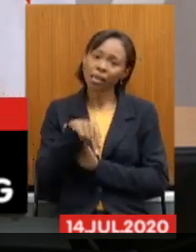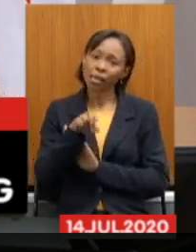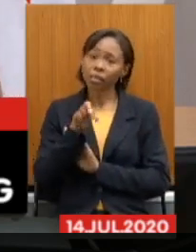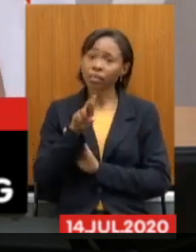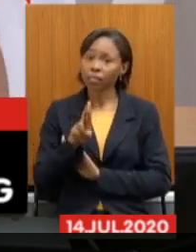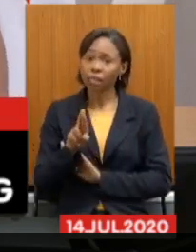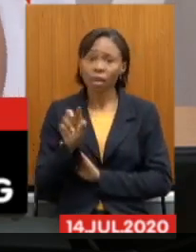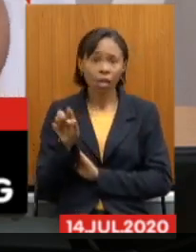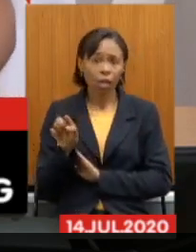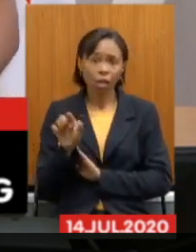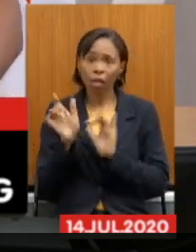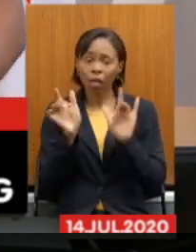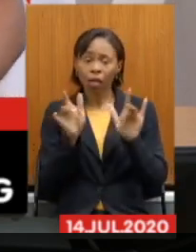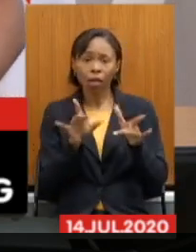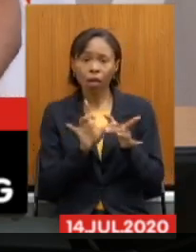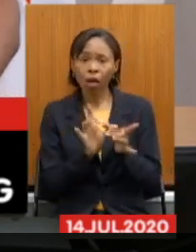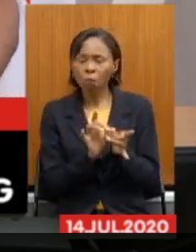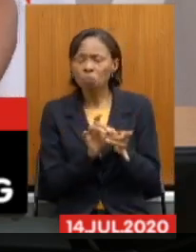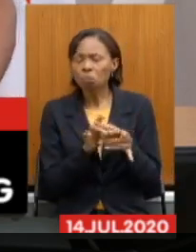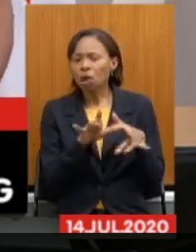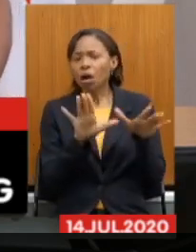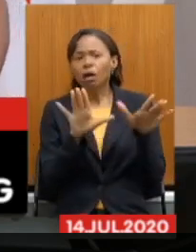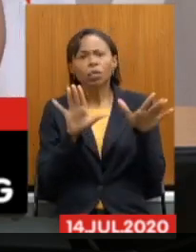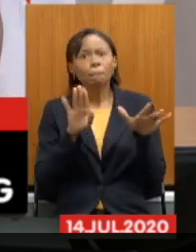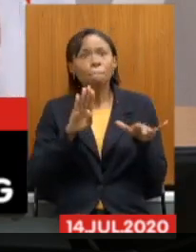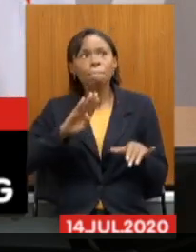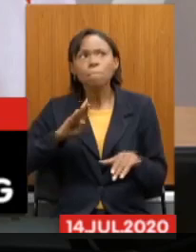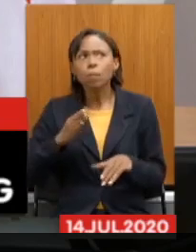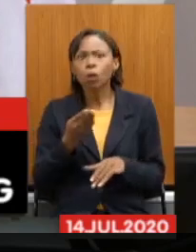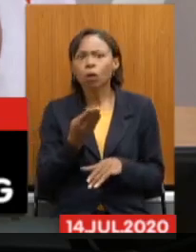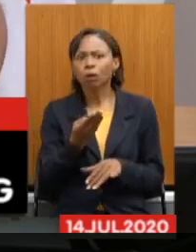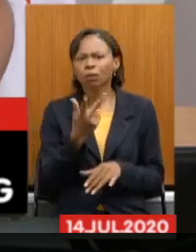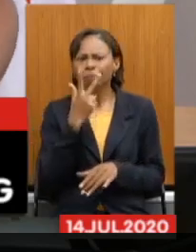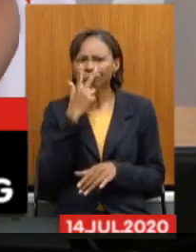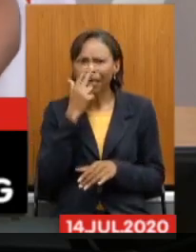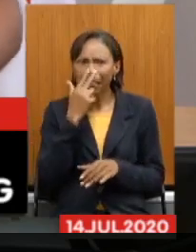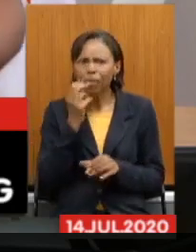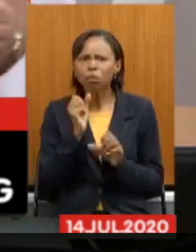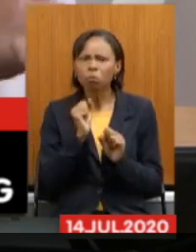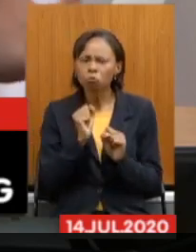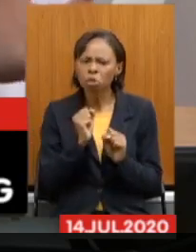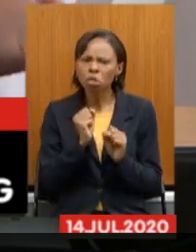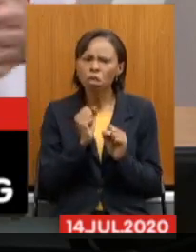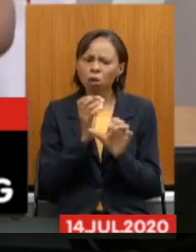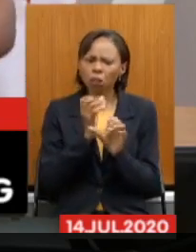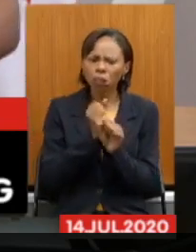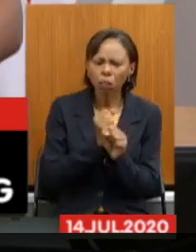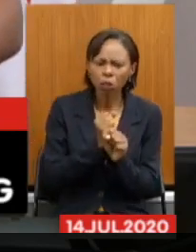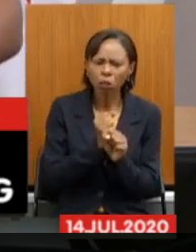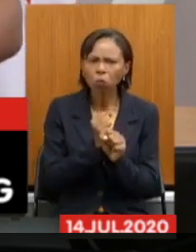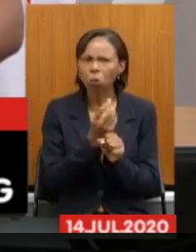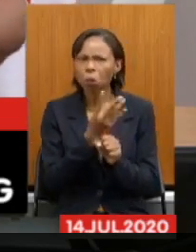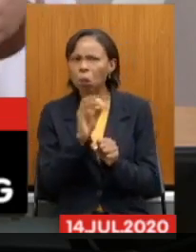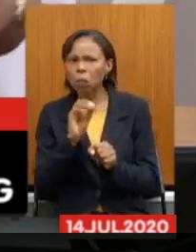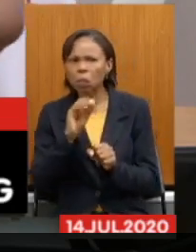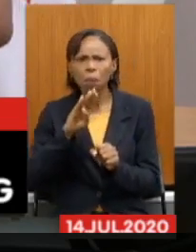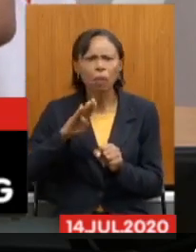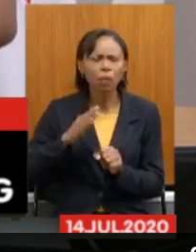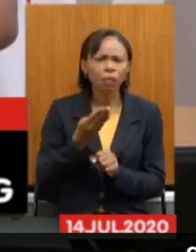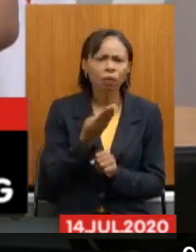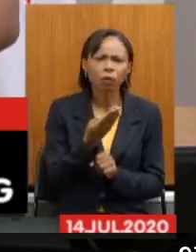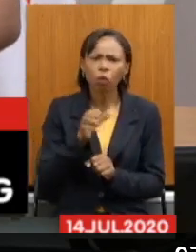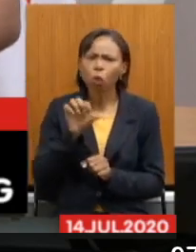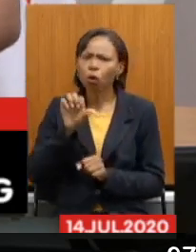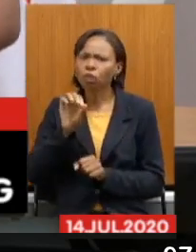gente. Fala-se que teríamos um saldo aí de até 40 bilhões, 90 bilhões no encontro de contas, mais